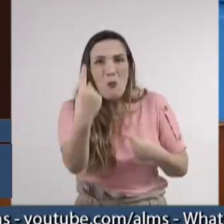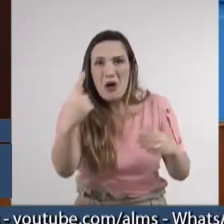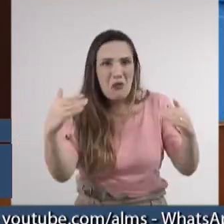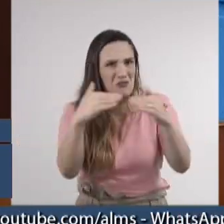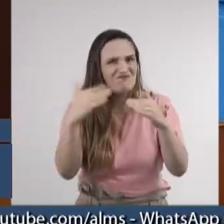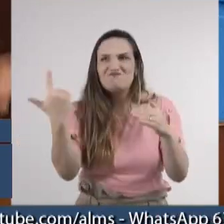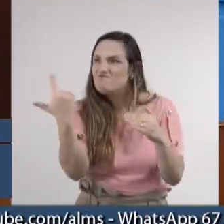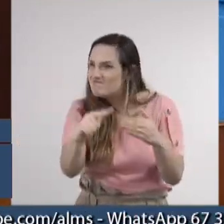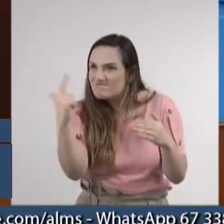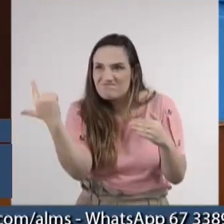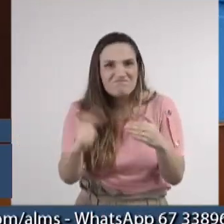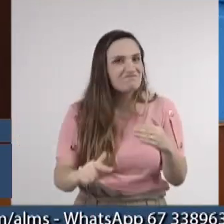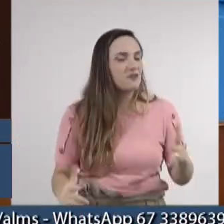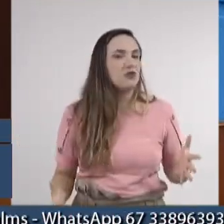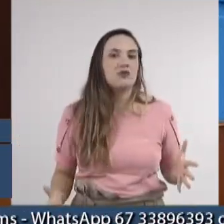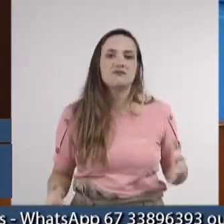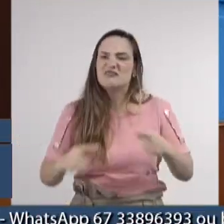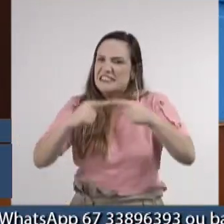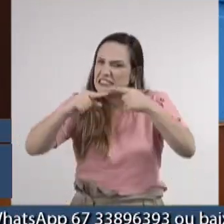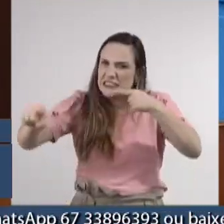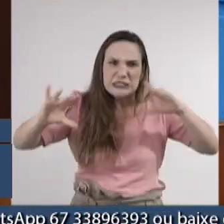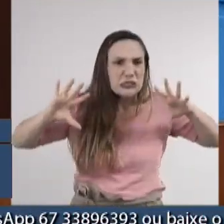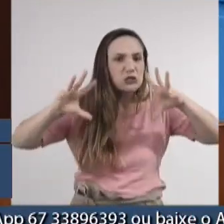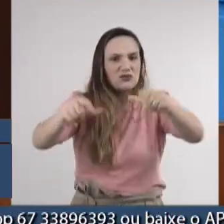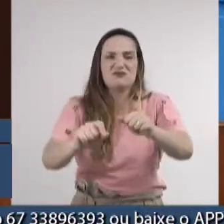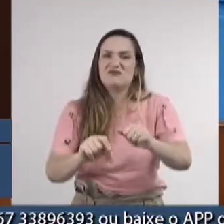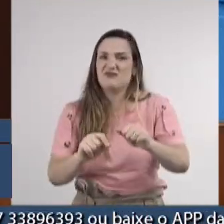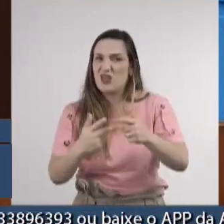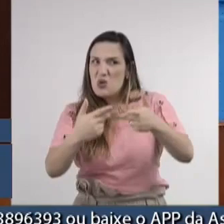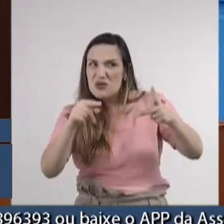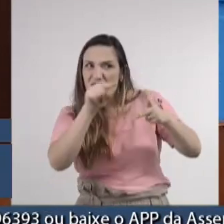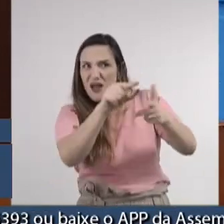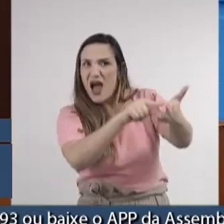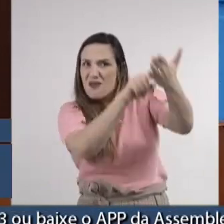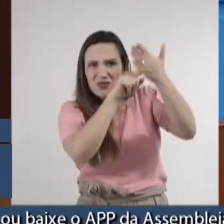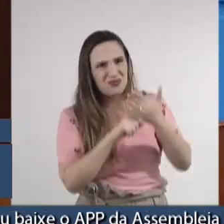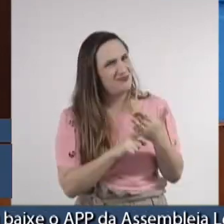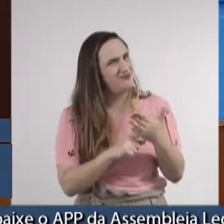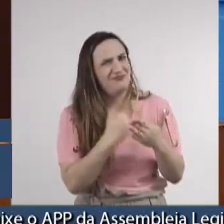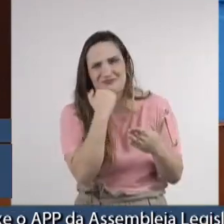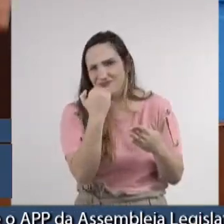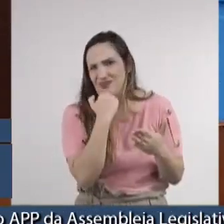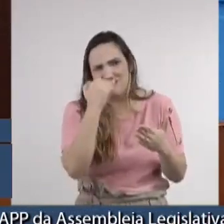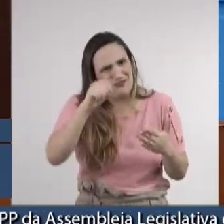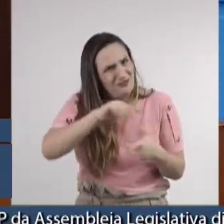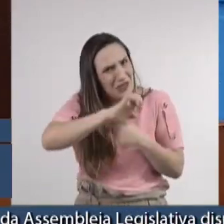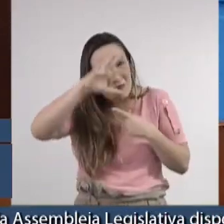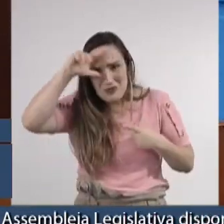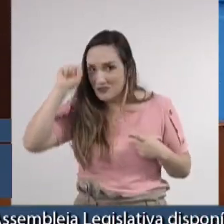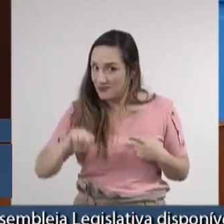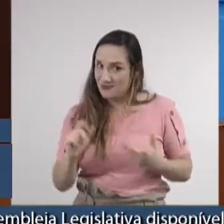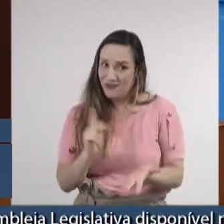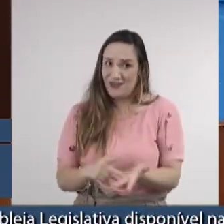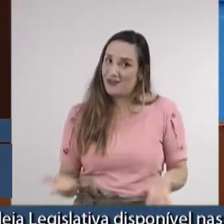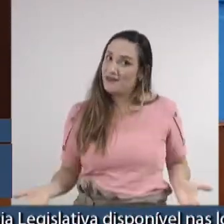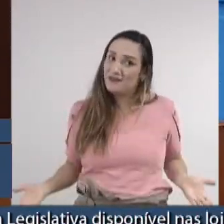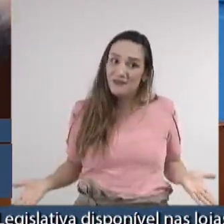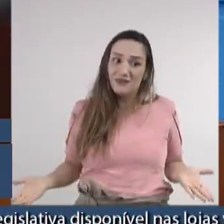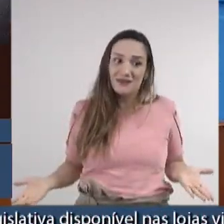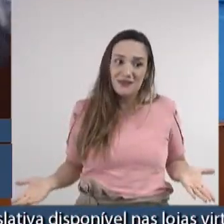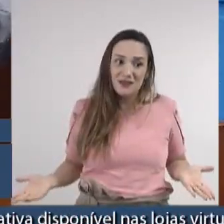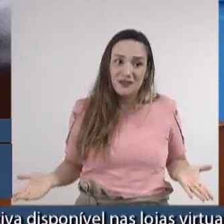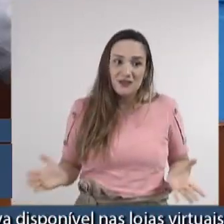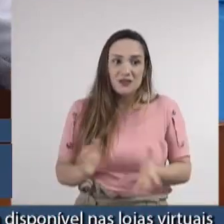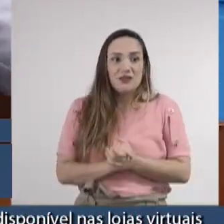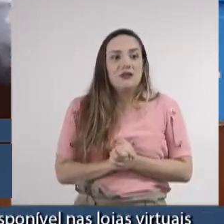apresentado. Então, o que foi apresentado não serve para Mato Grosso do Sul. Essa é a verdade. O